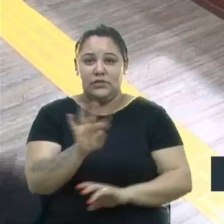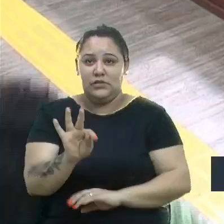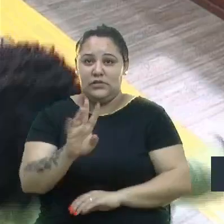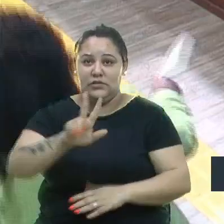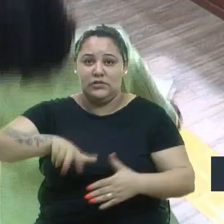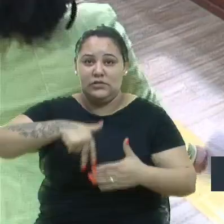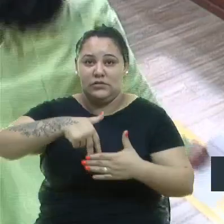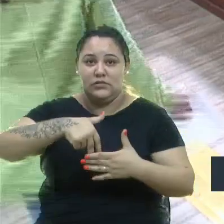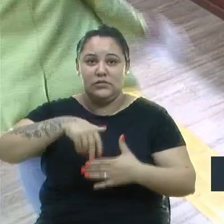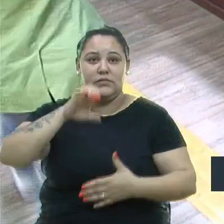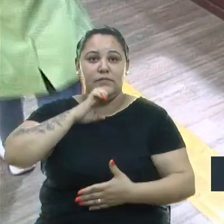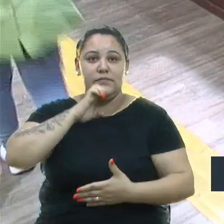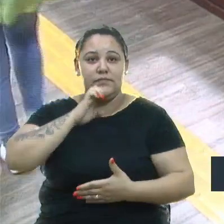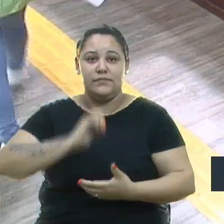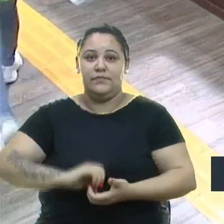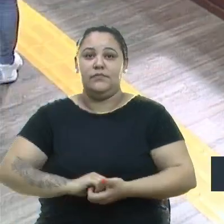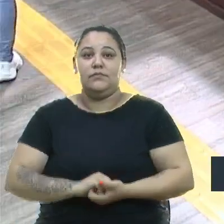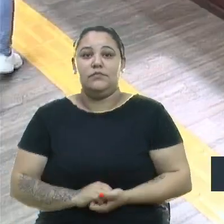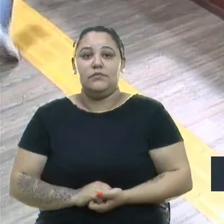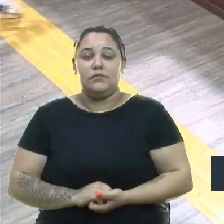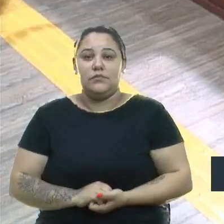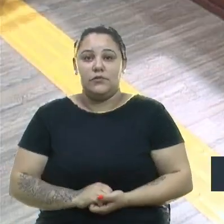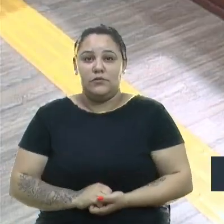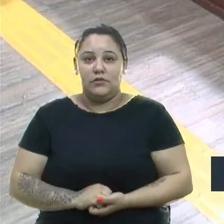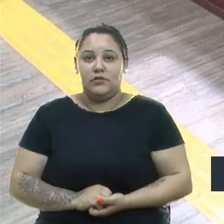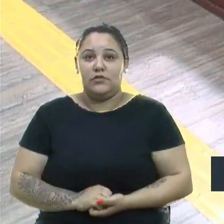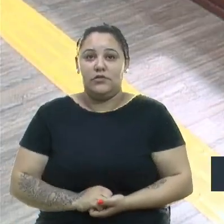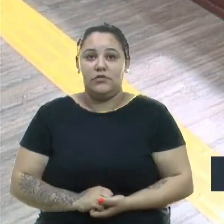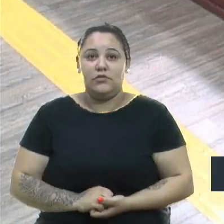Una Estela Balardim.